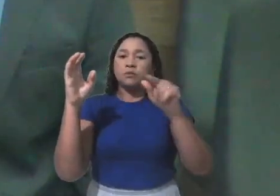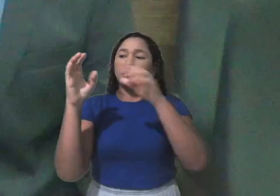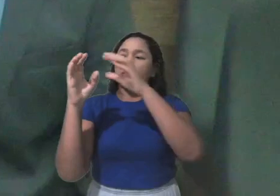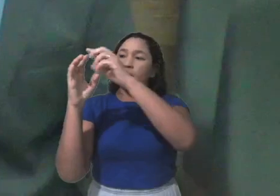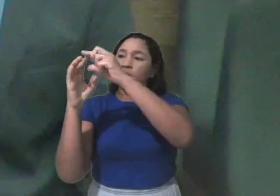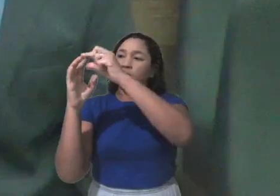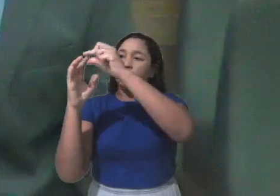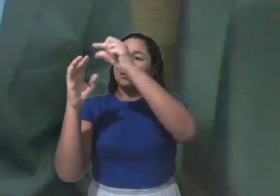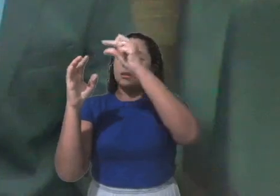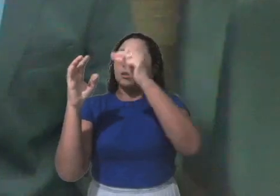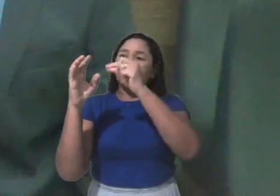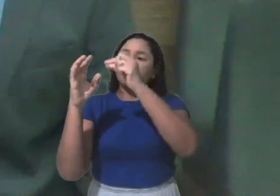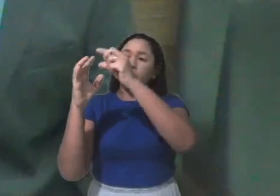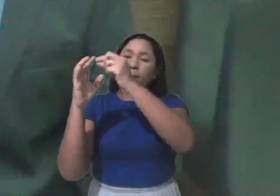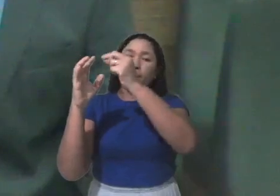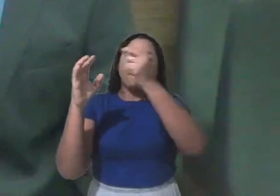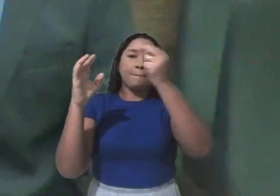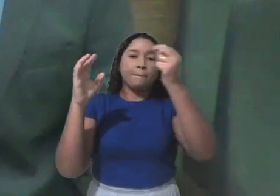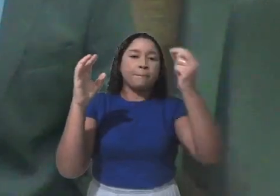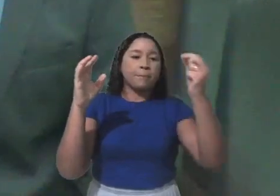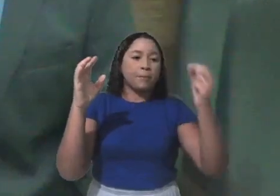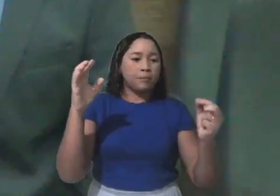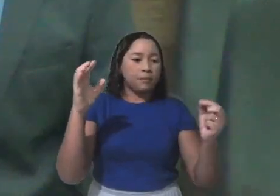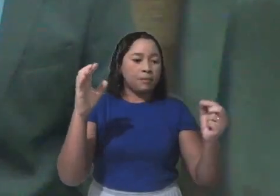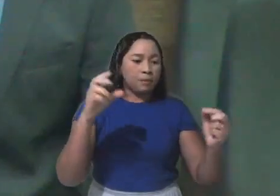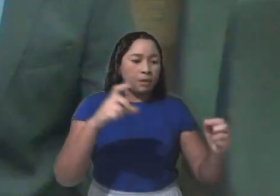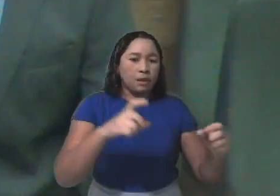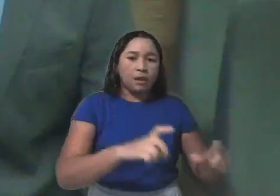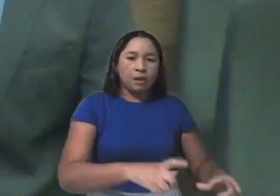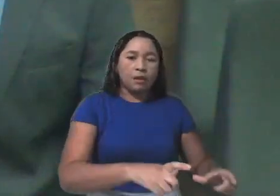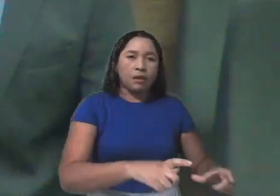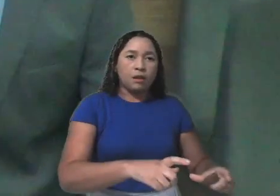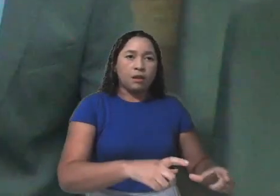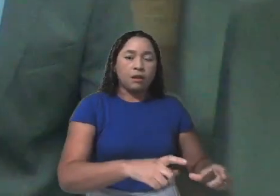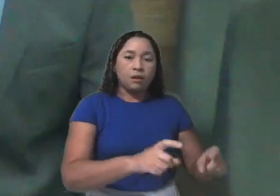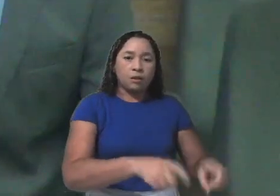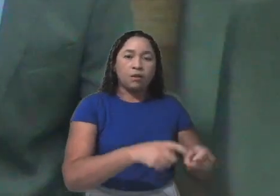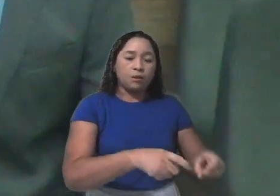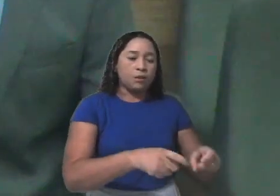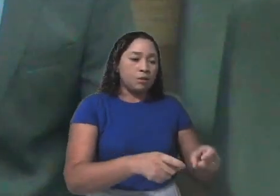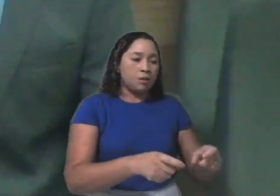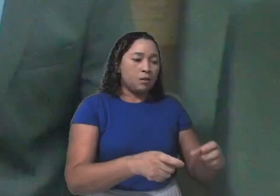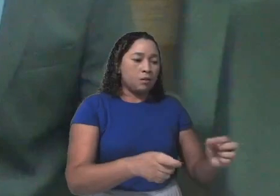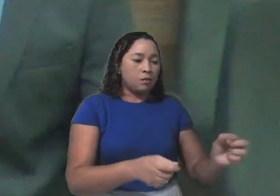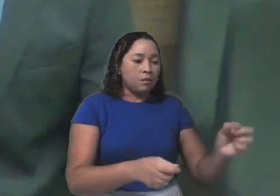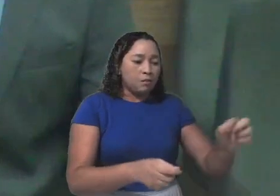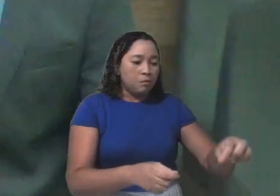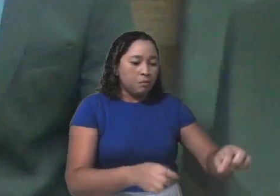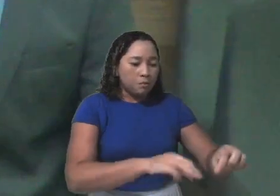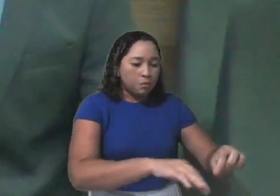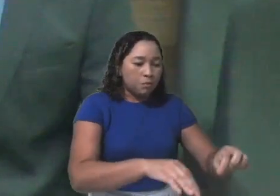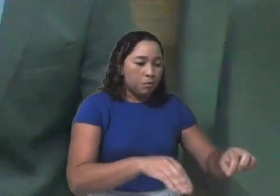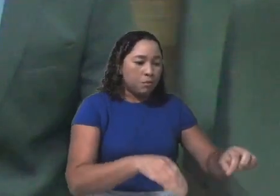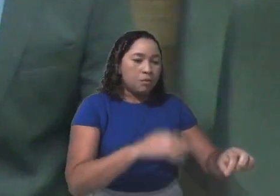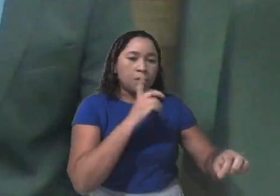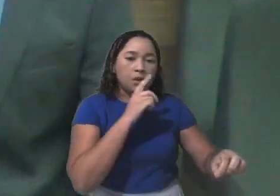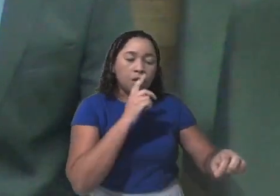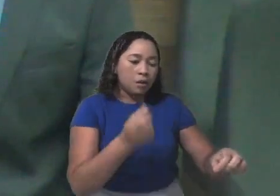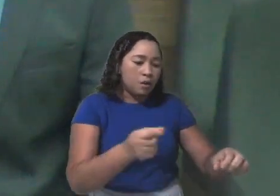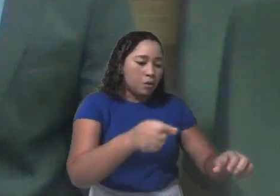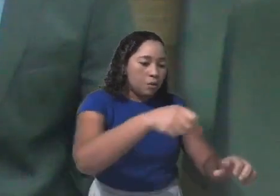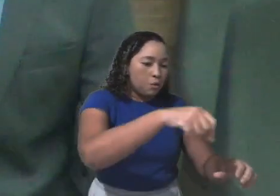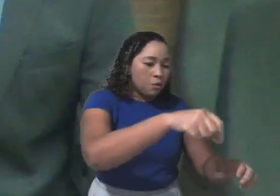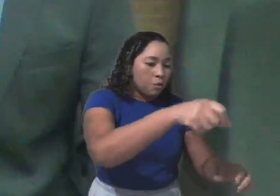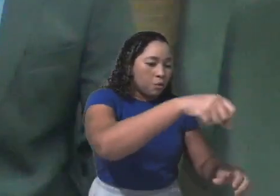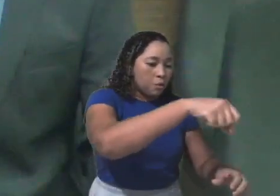É a mesma árvore? Não. O enxerto é o enxerto. Se é um enxerto que veio de um pé de manga, o que é que ele vai dar?